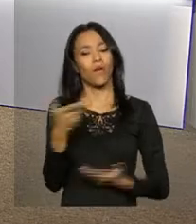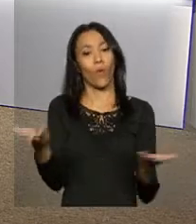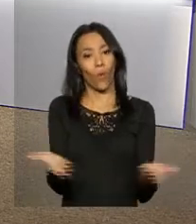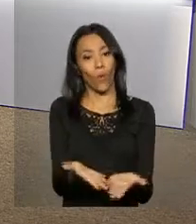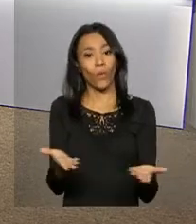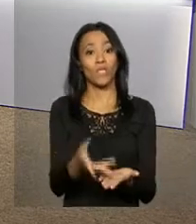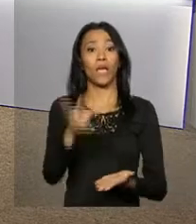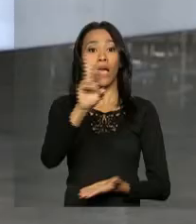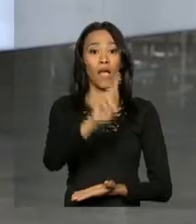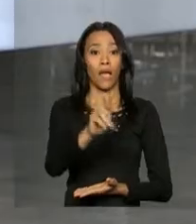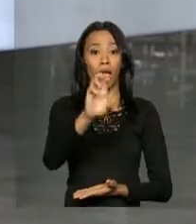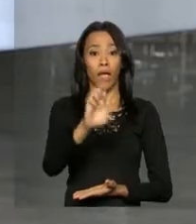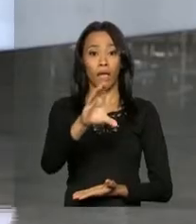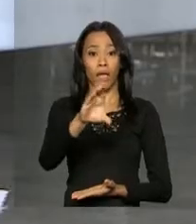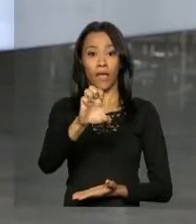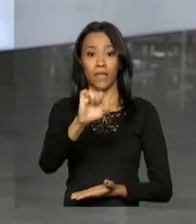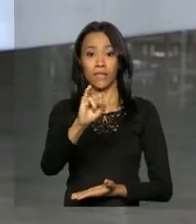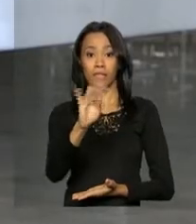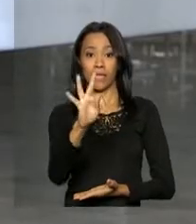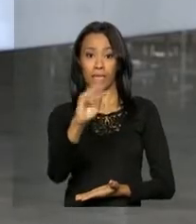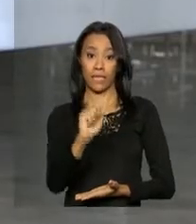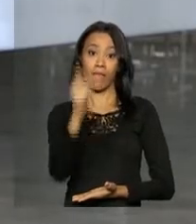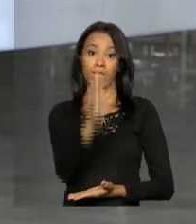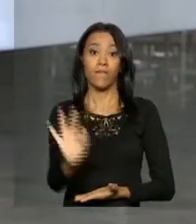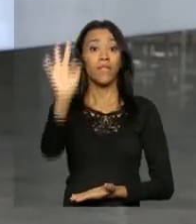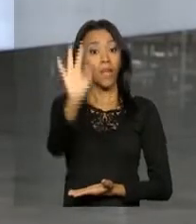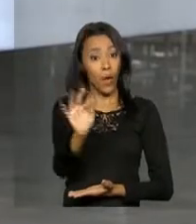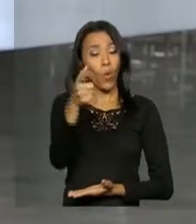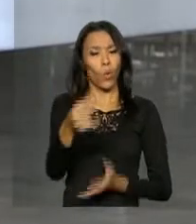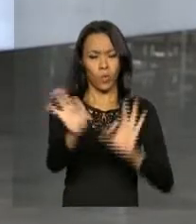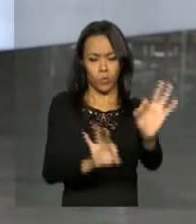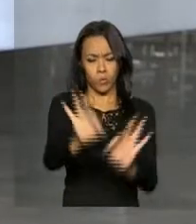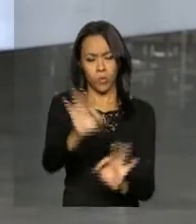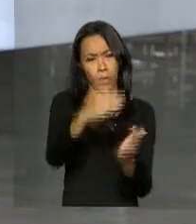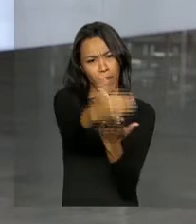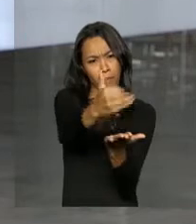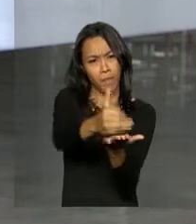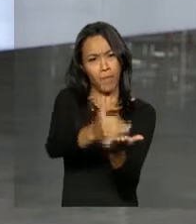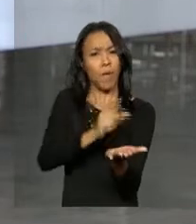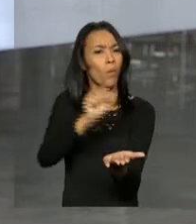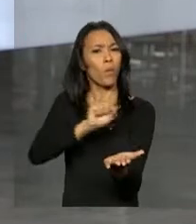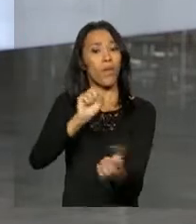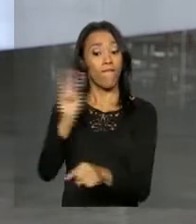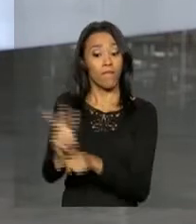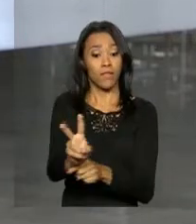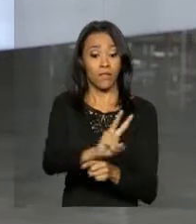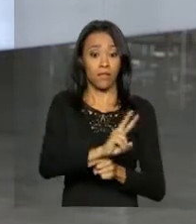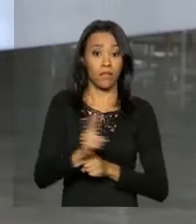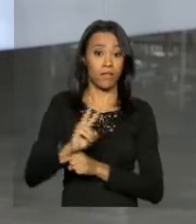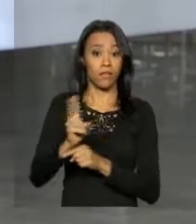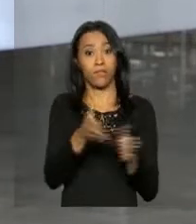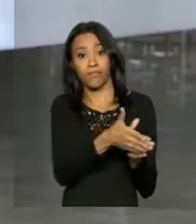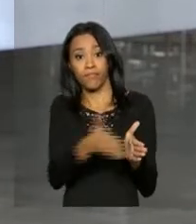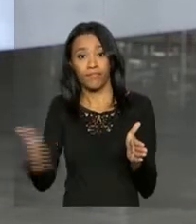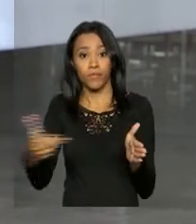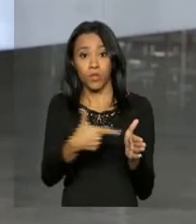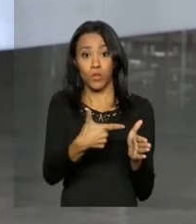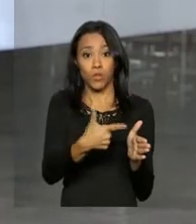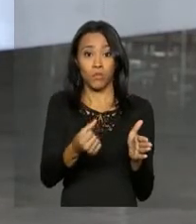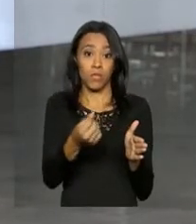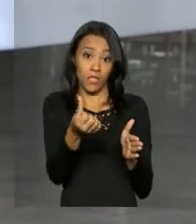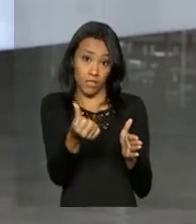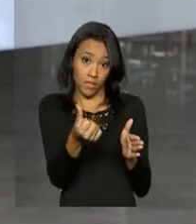receita federal anuncia o planejamento das ações de fiscalização para 2016 a coletiva de imprensa